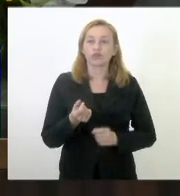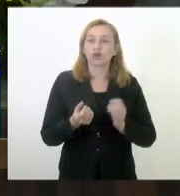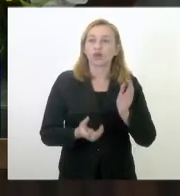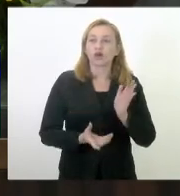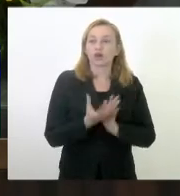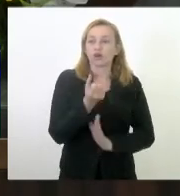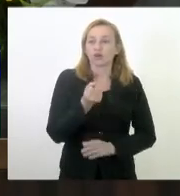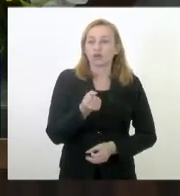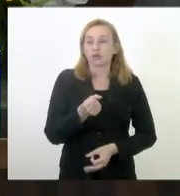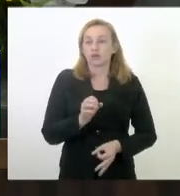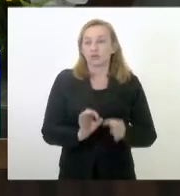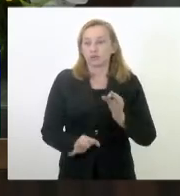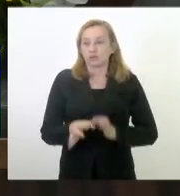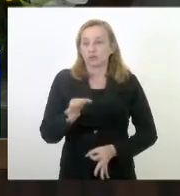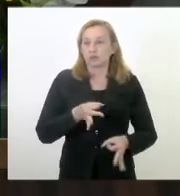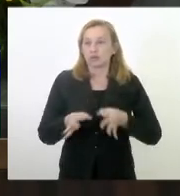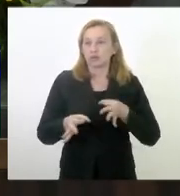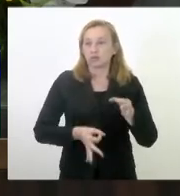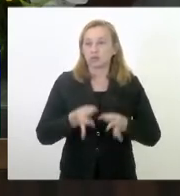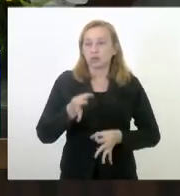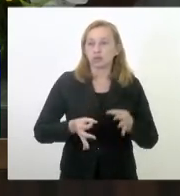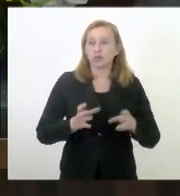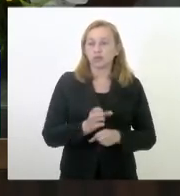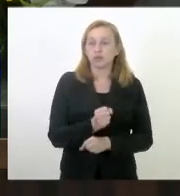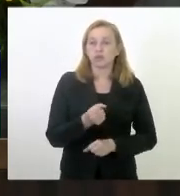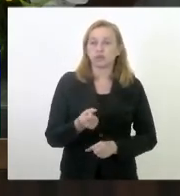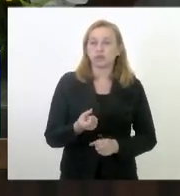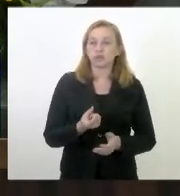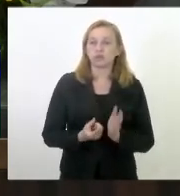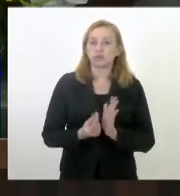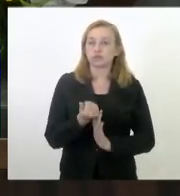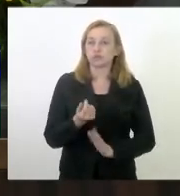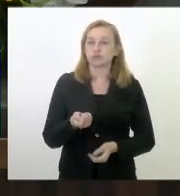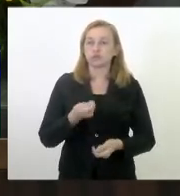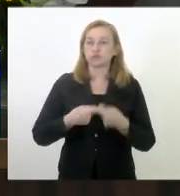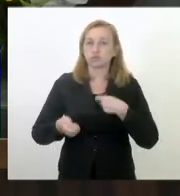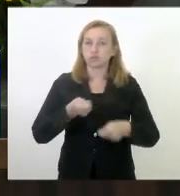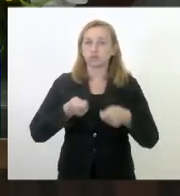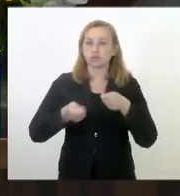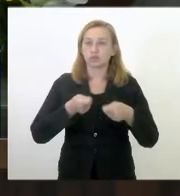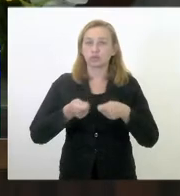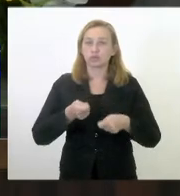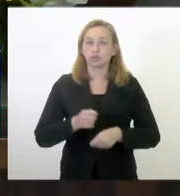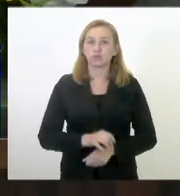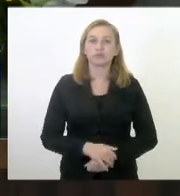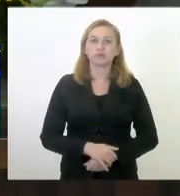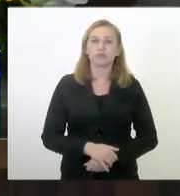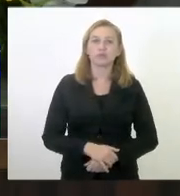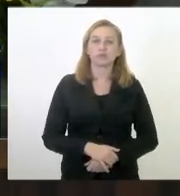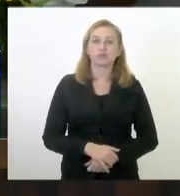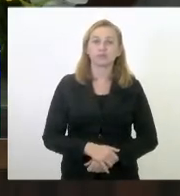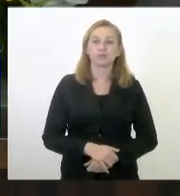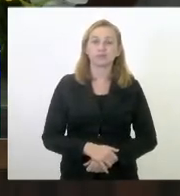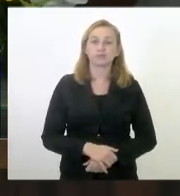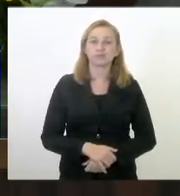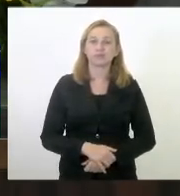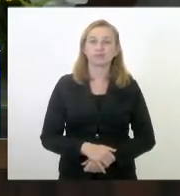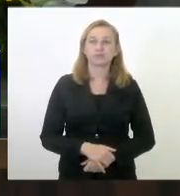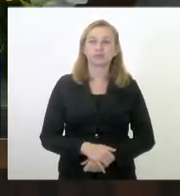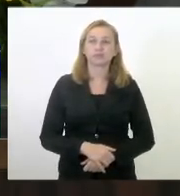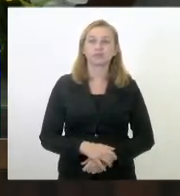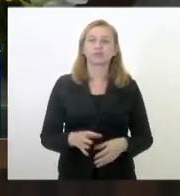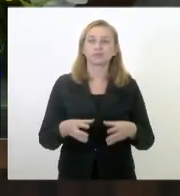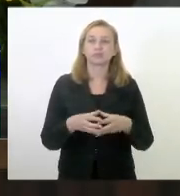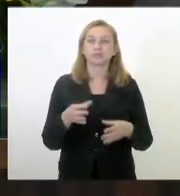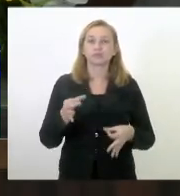Arrecadação Estadual, Fiscalização dos Tributos Estaduais e de Orçamento, Finanças, Fiscalização Financeira e Controle. Para emitir parecer pela Comissão de